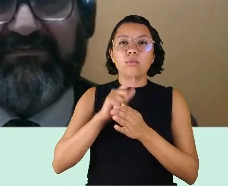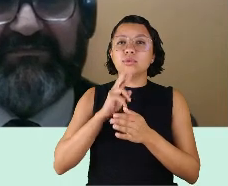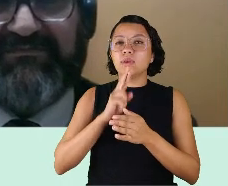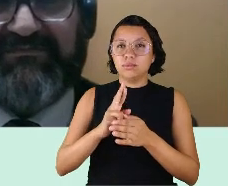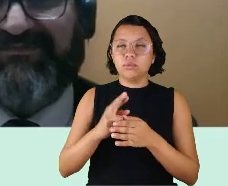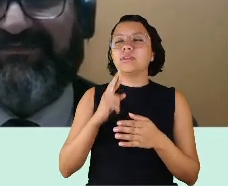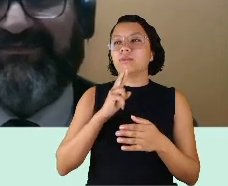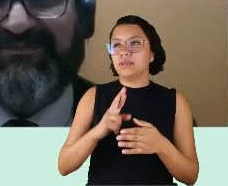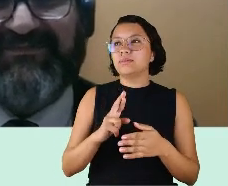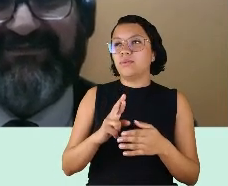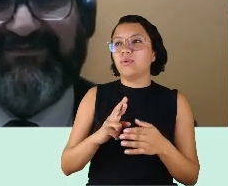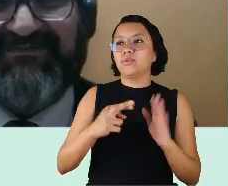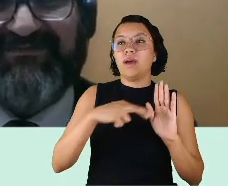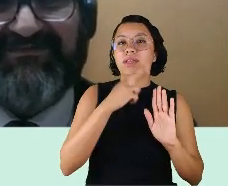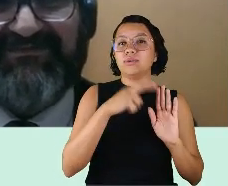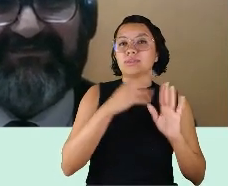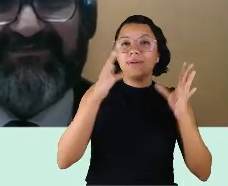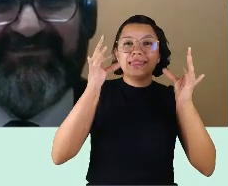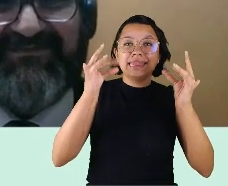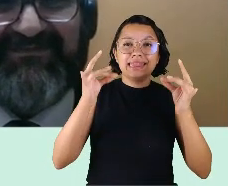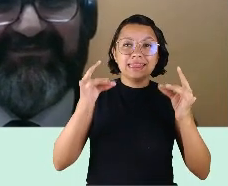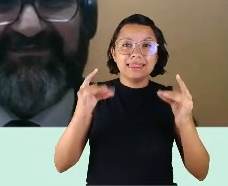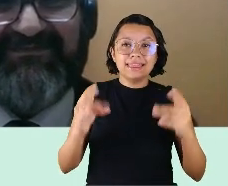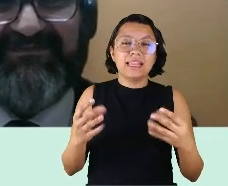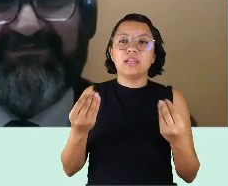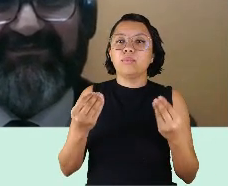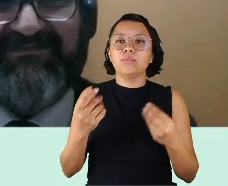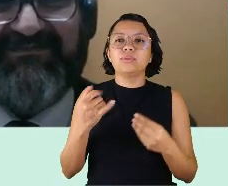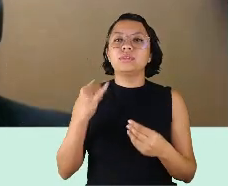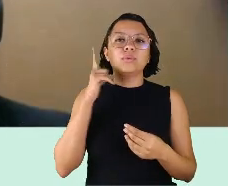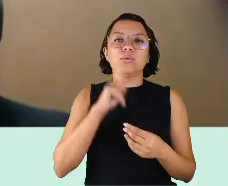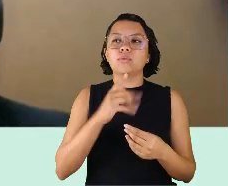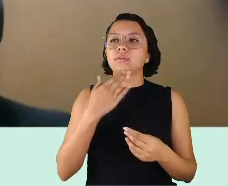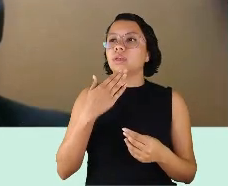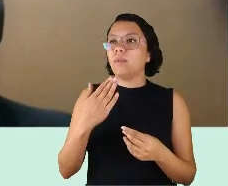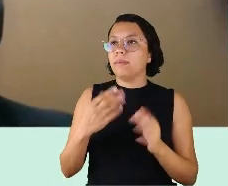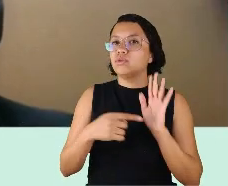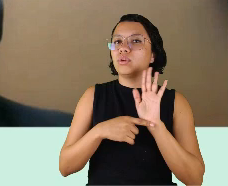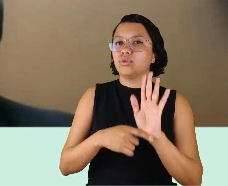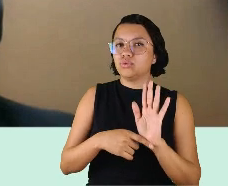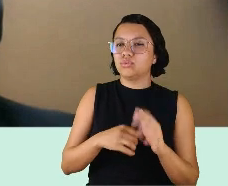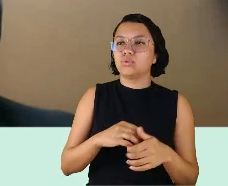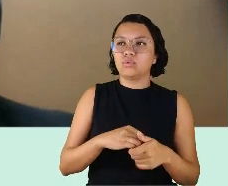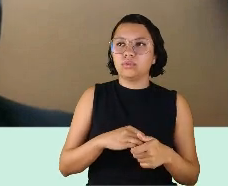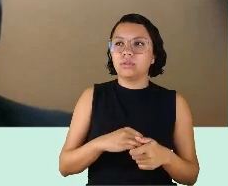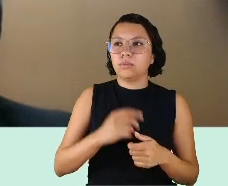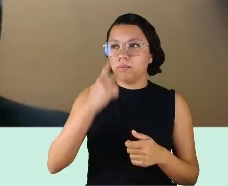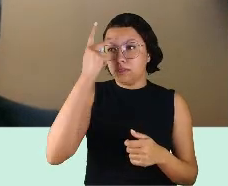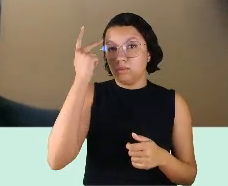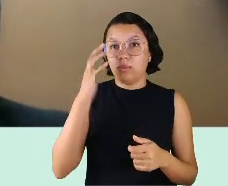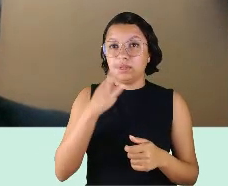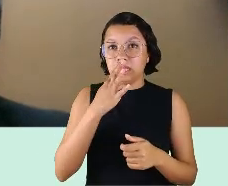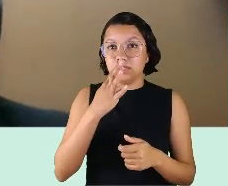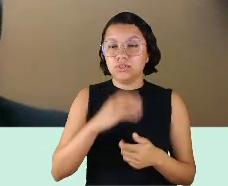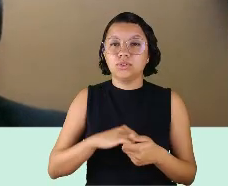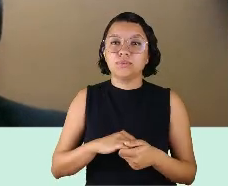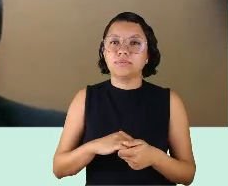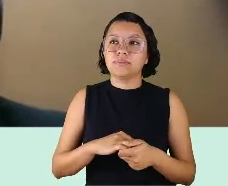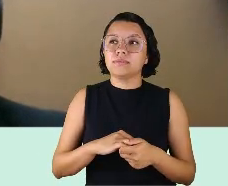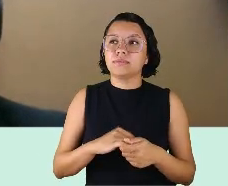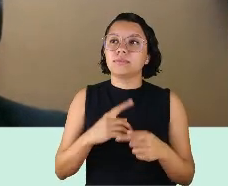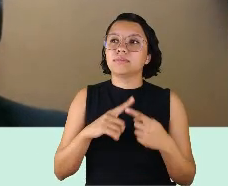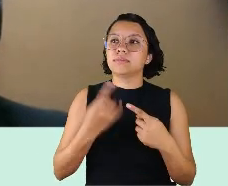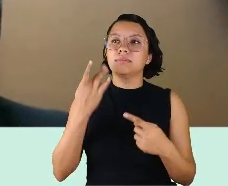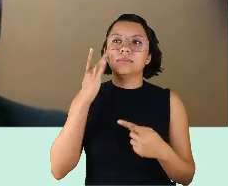responder, eu respondo. A resolução é muito detalhada, se eu não conseguir, peço ajuda aqui para o pessoal que está